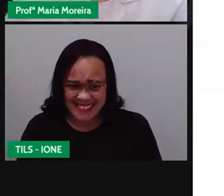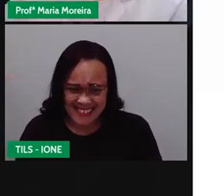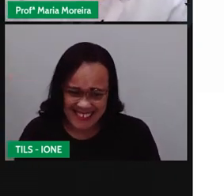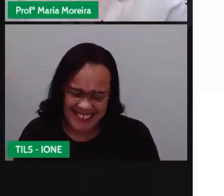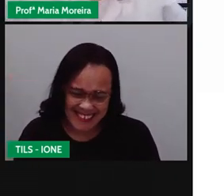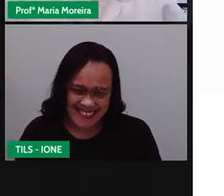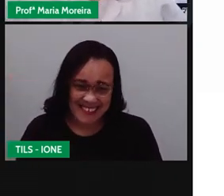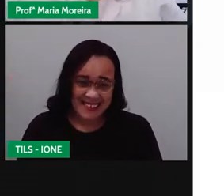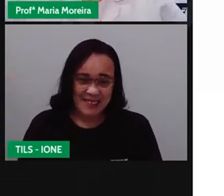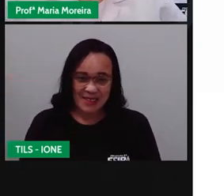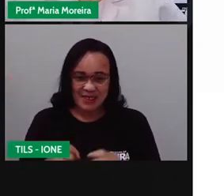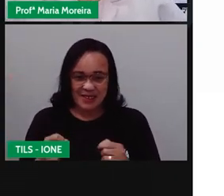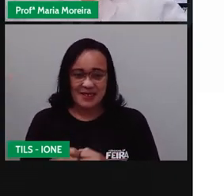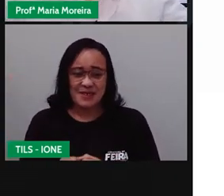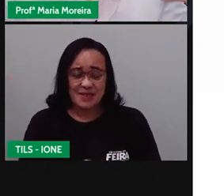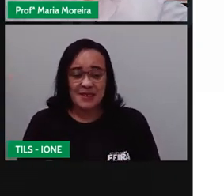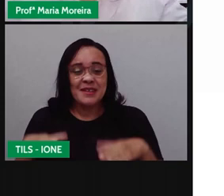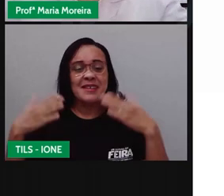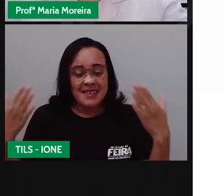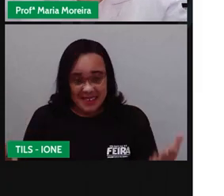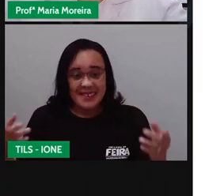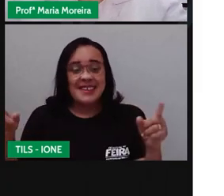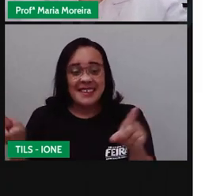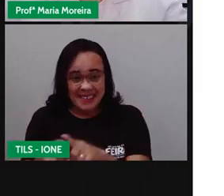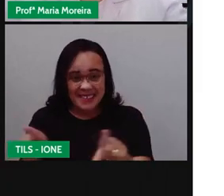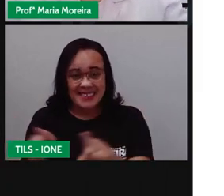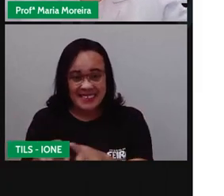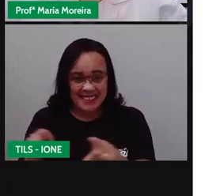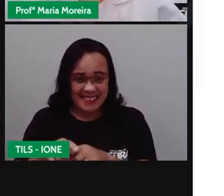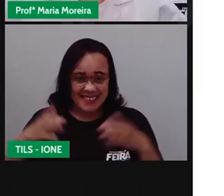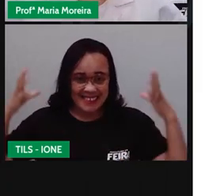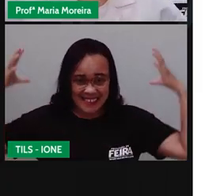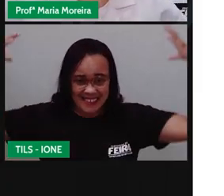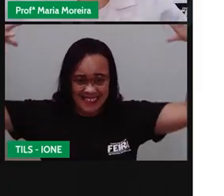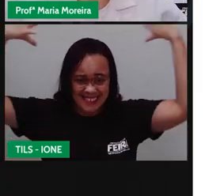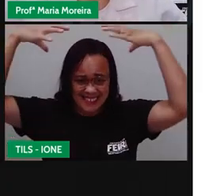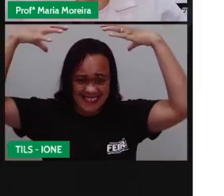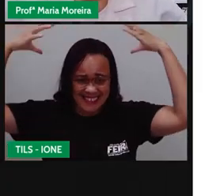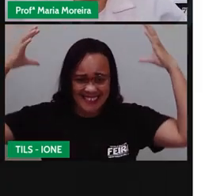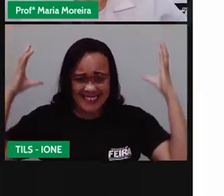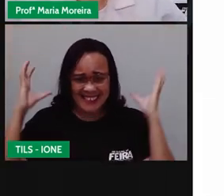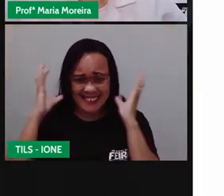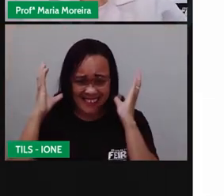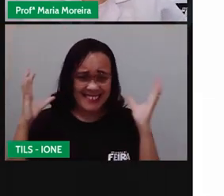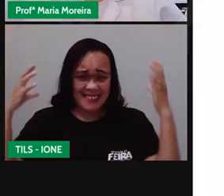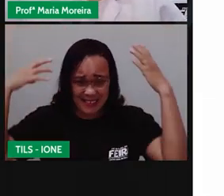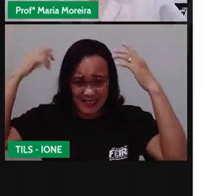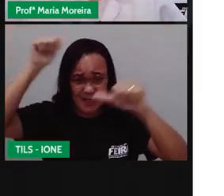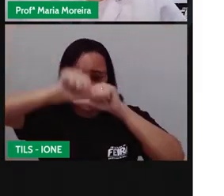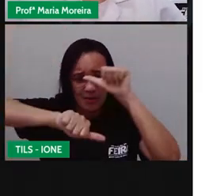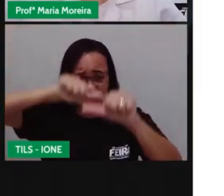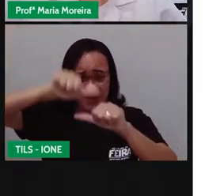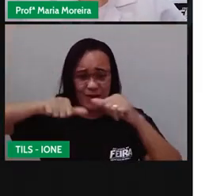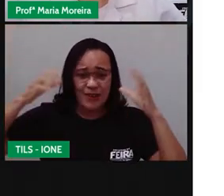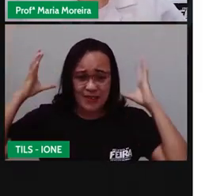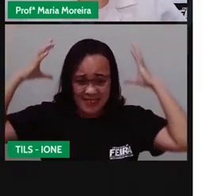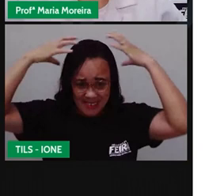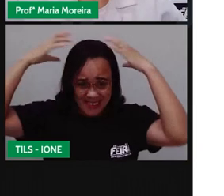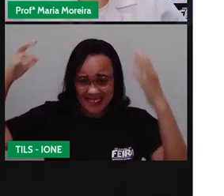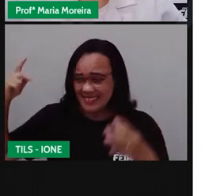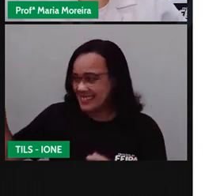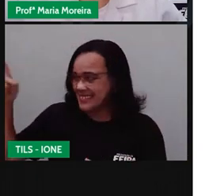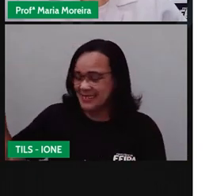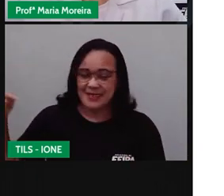inclusive. Bom, ah, eu também botei o Black na quarentena. Mudou muita coisa, viu, Vânia? A criação